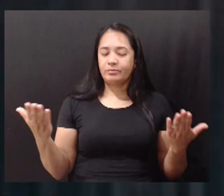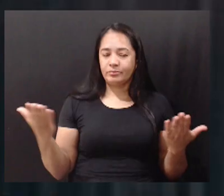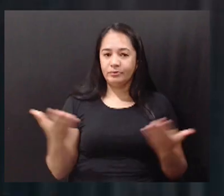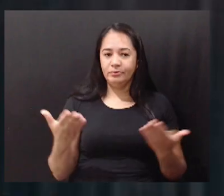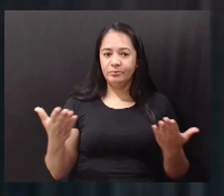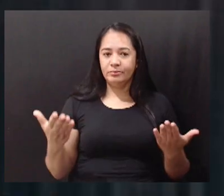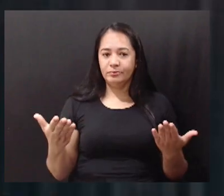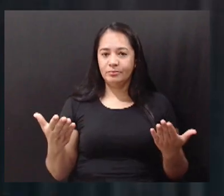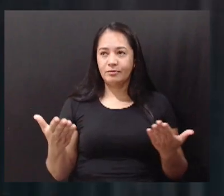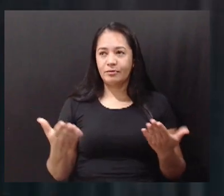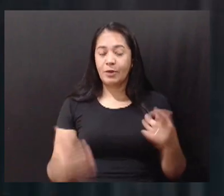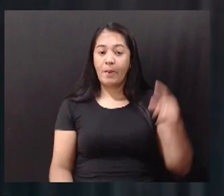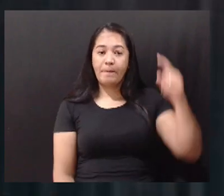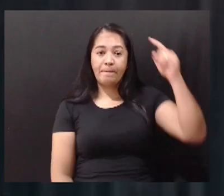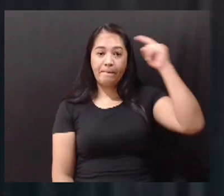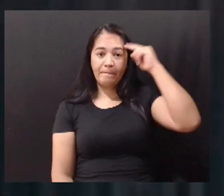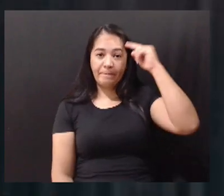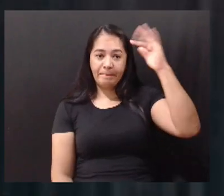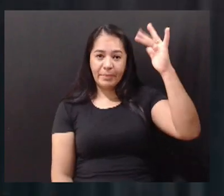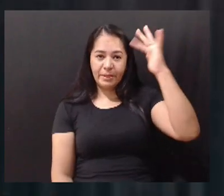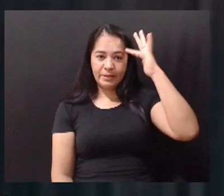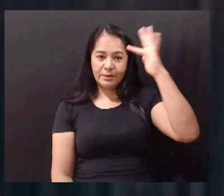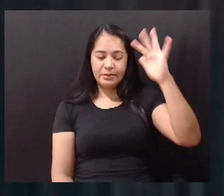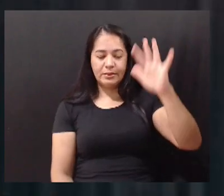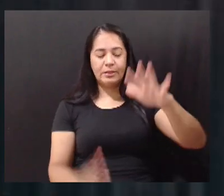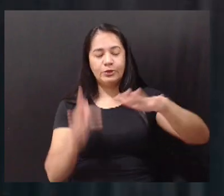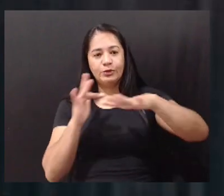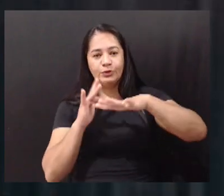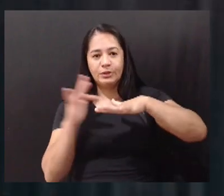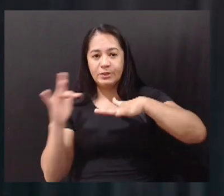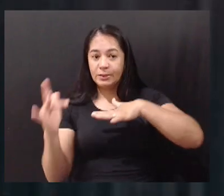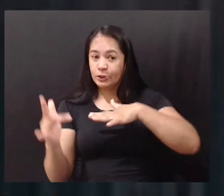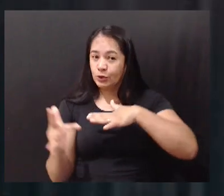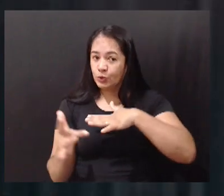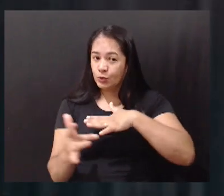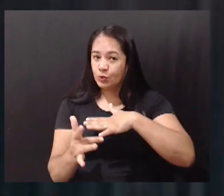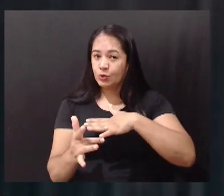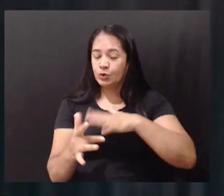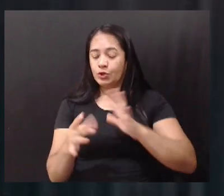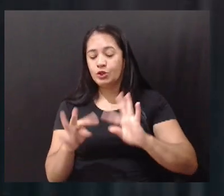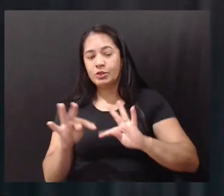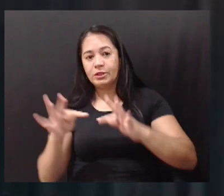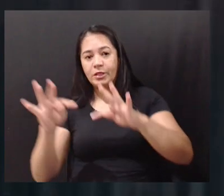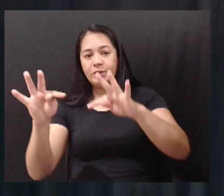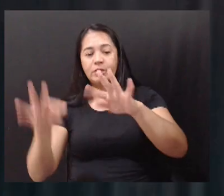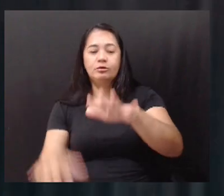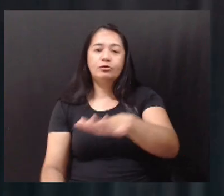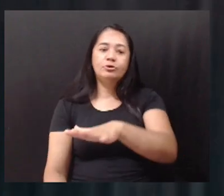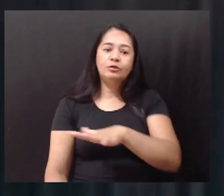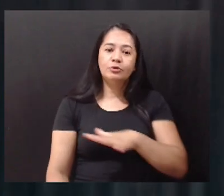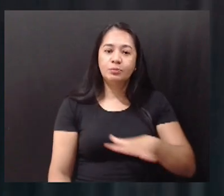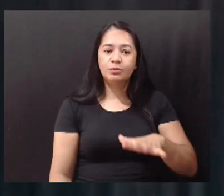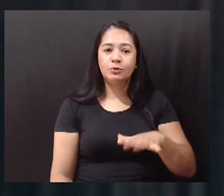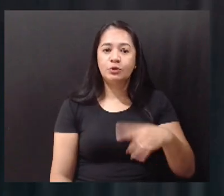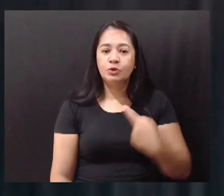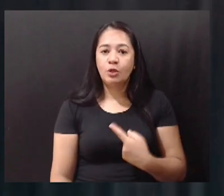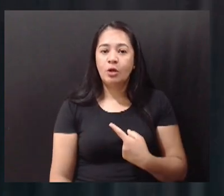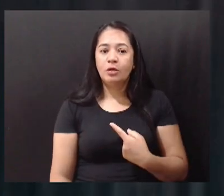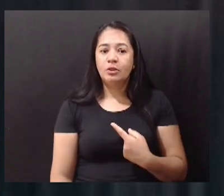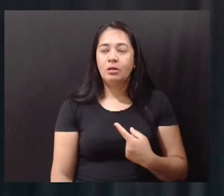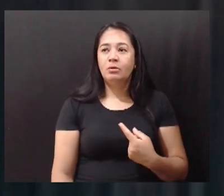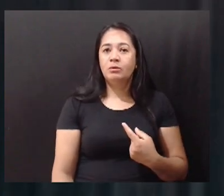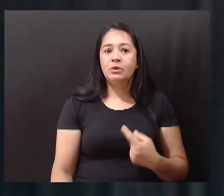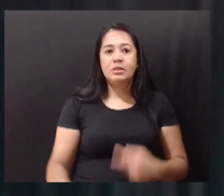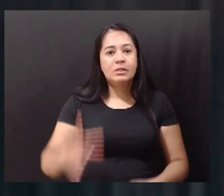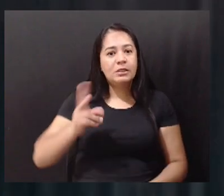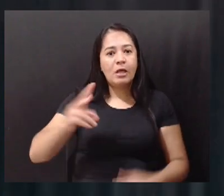pensando nas redes sociais, nas tecnologias em geral, nós somos bombardeados de informação a